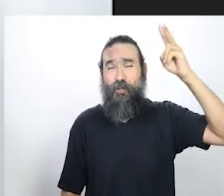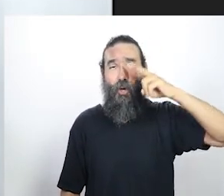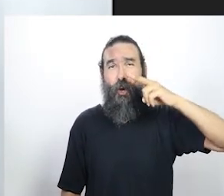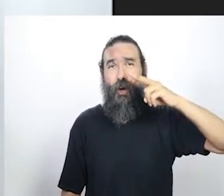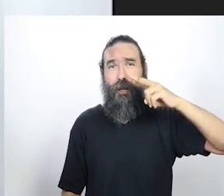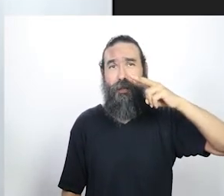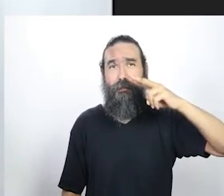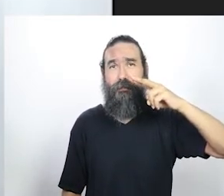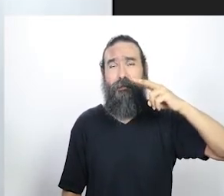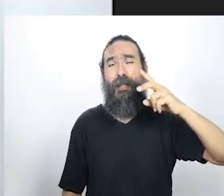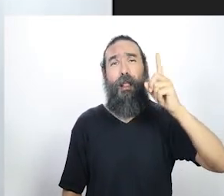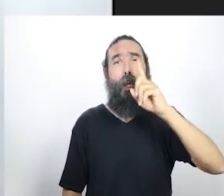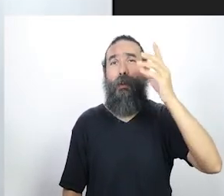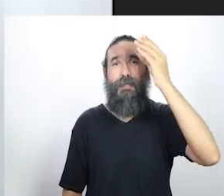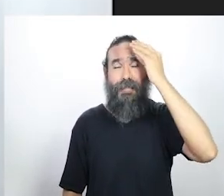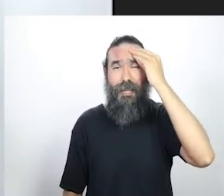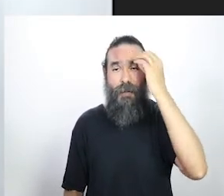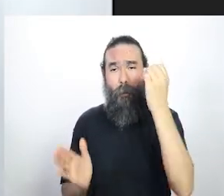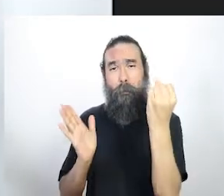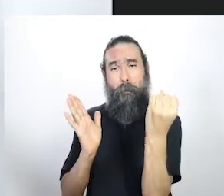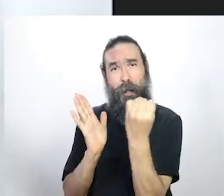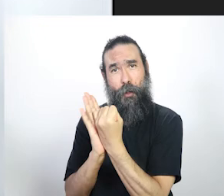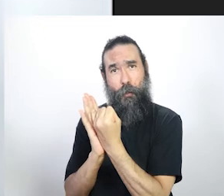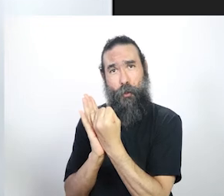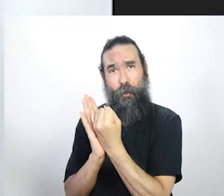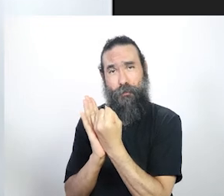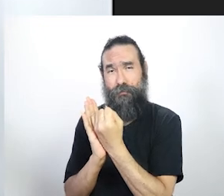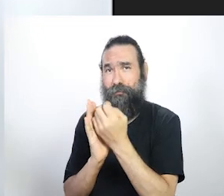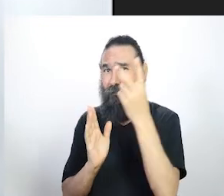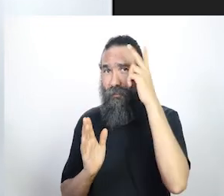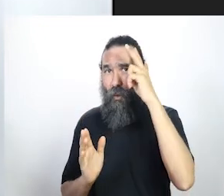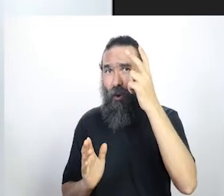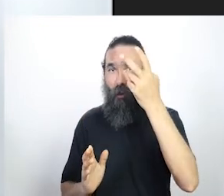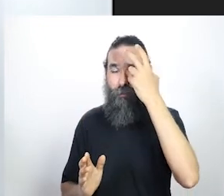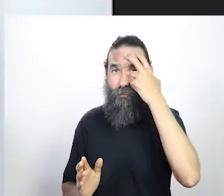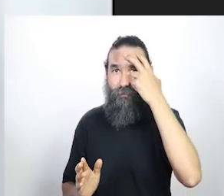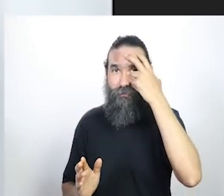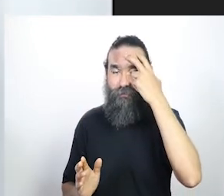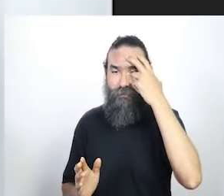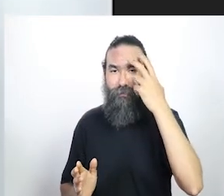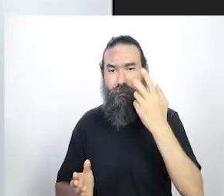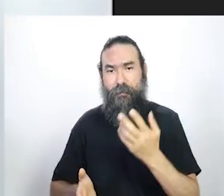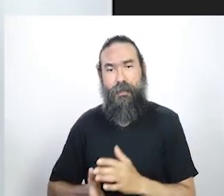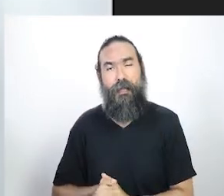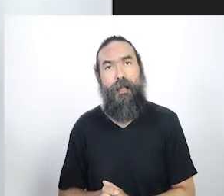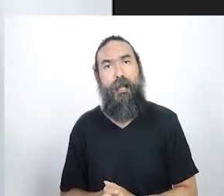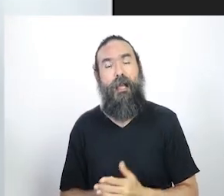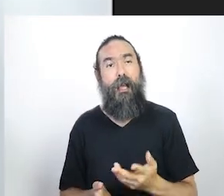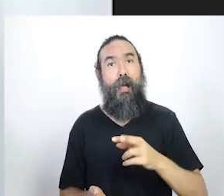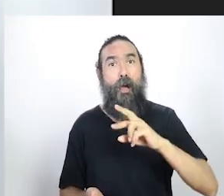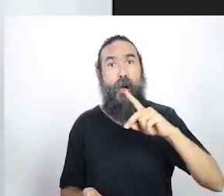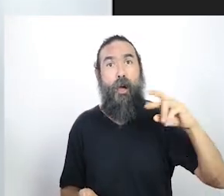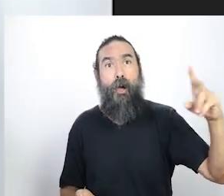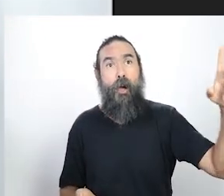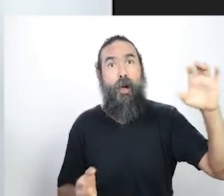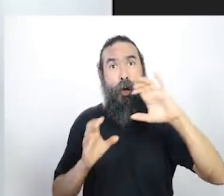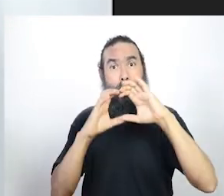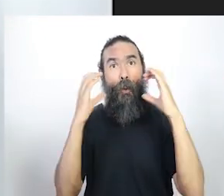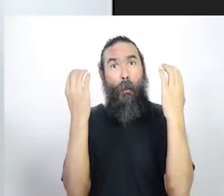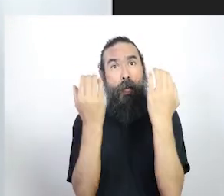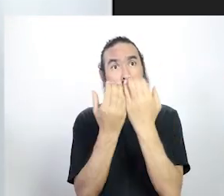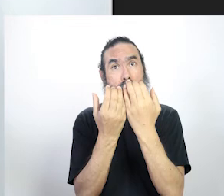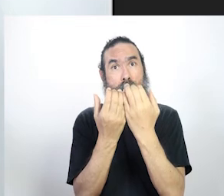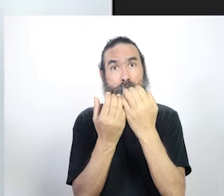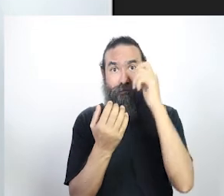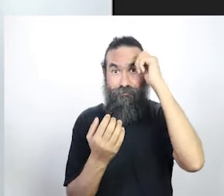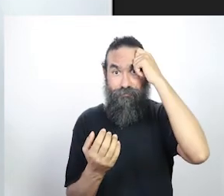é muito presente. Porém, é invisibilizada, mais uma vez eu falo. E as outras comunidades que ainda existem, que